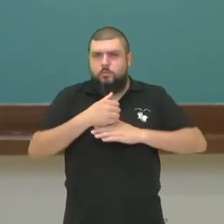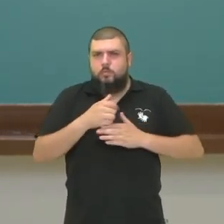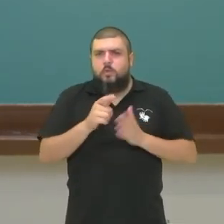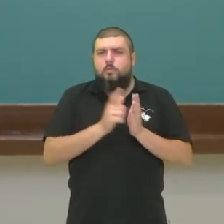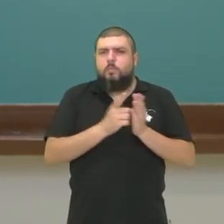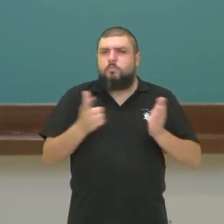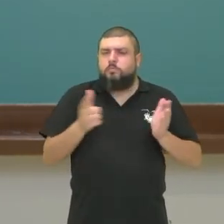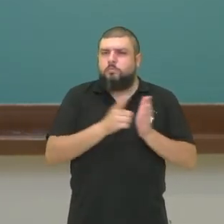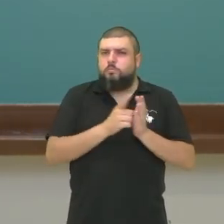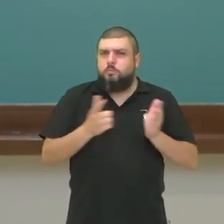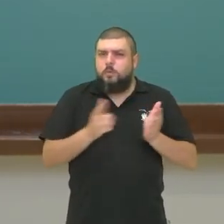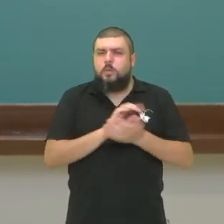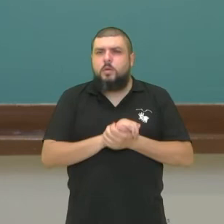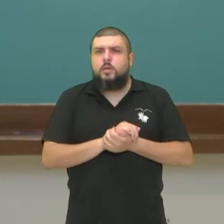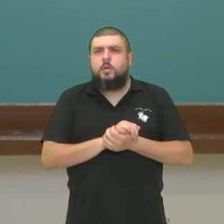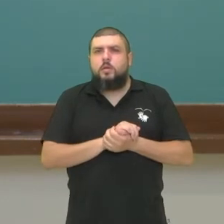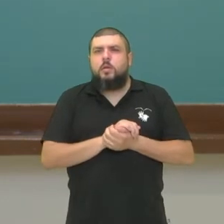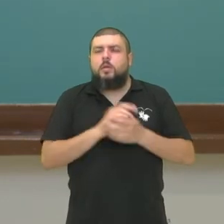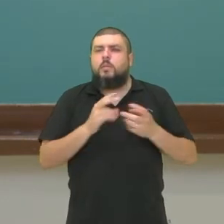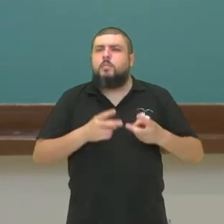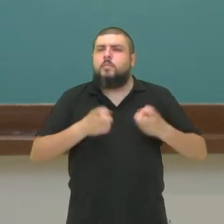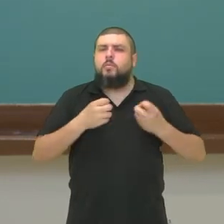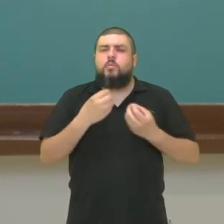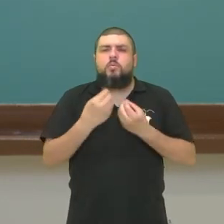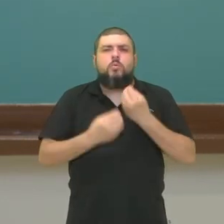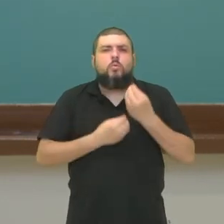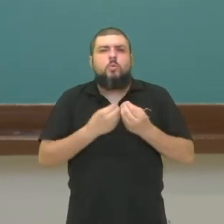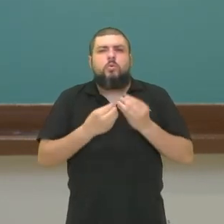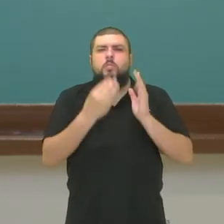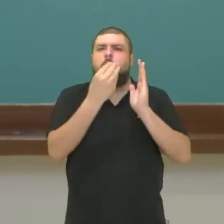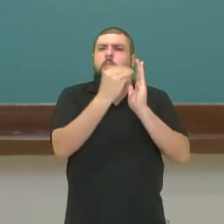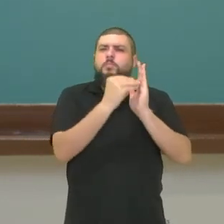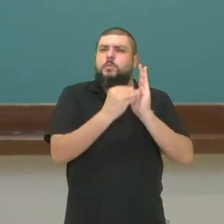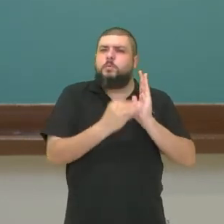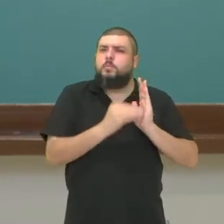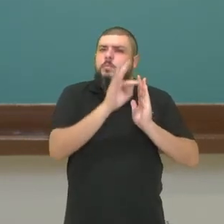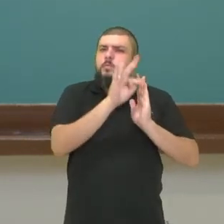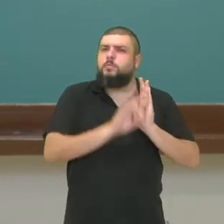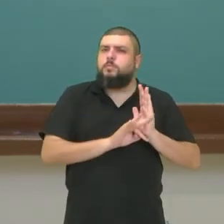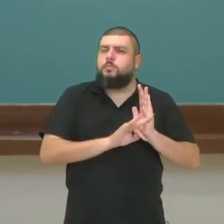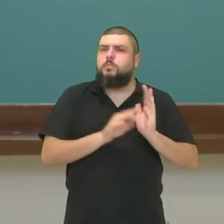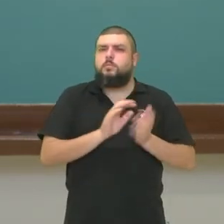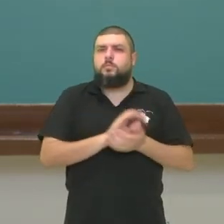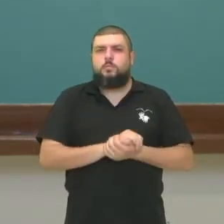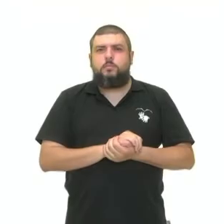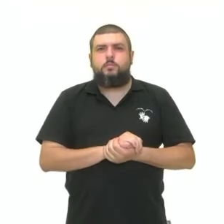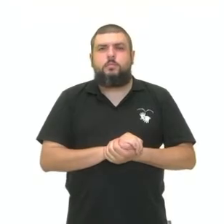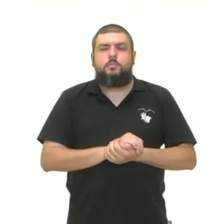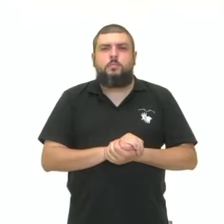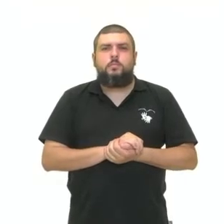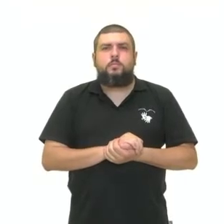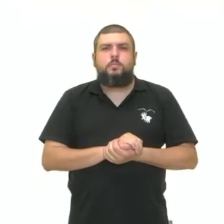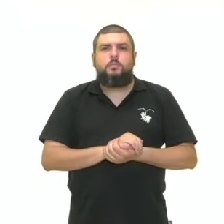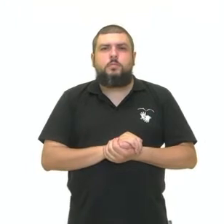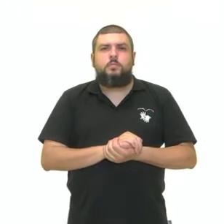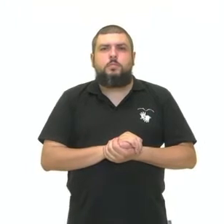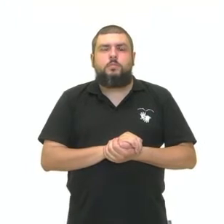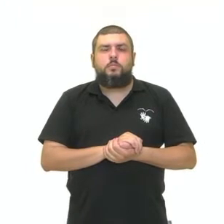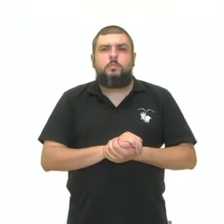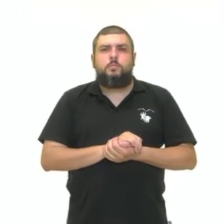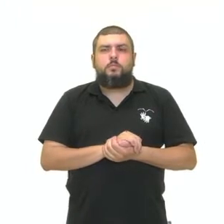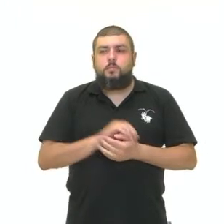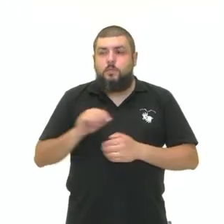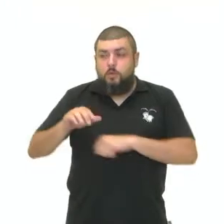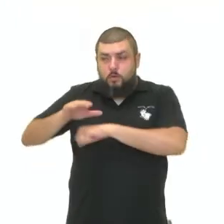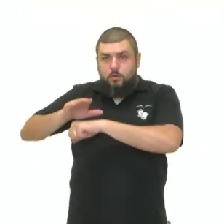esses depoimentos, essas citações, como elas são mostradas no texto? Vejamos. A fala do entrevistado